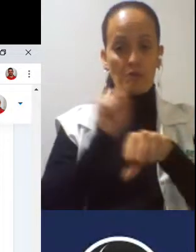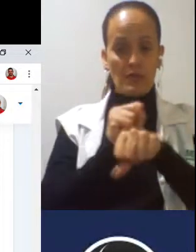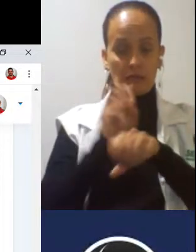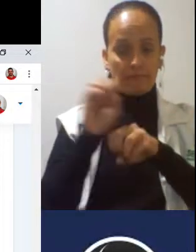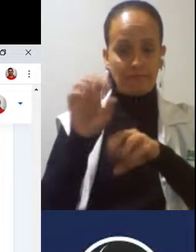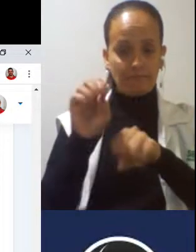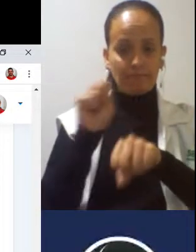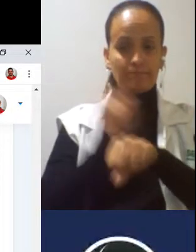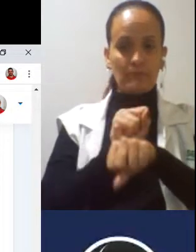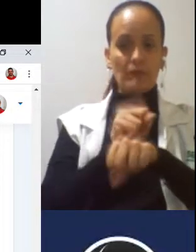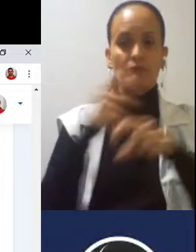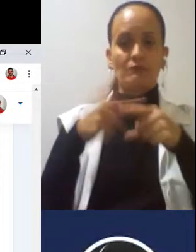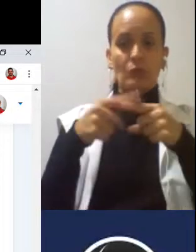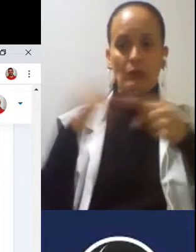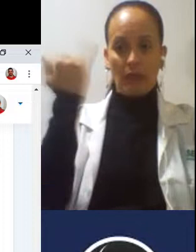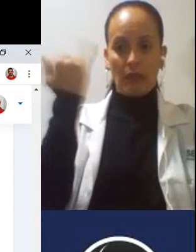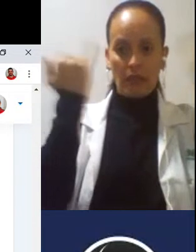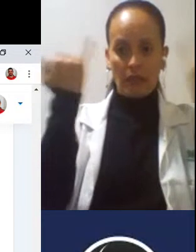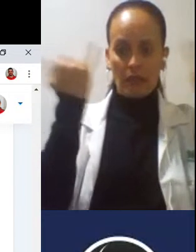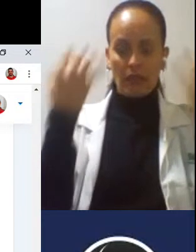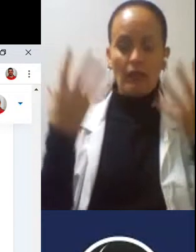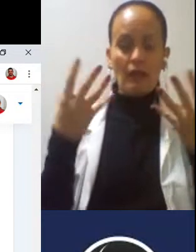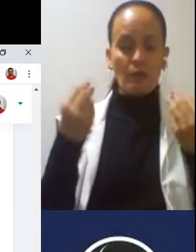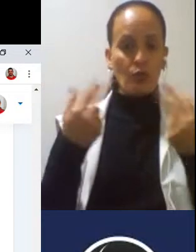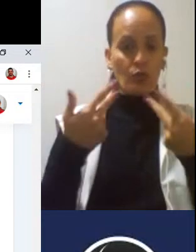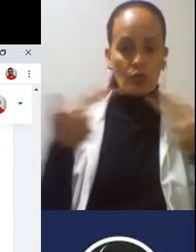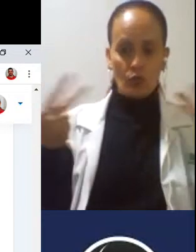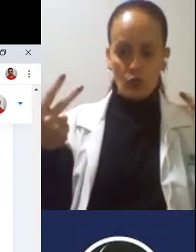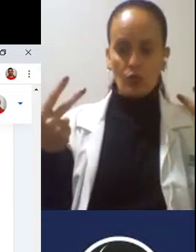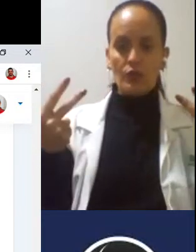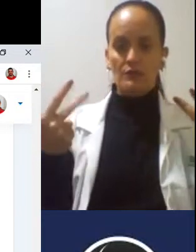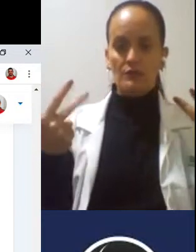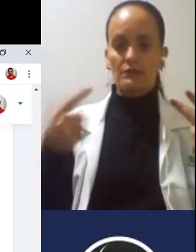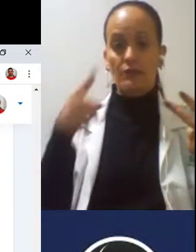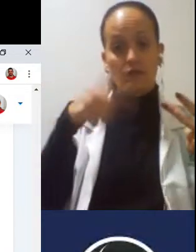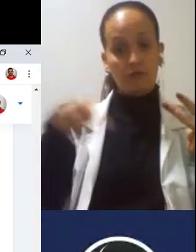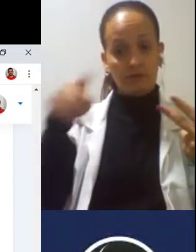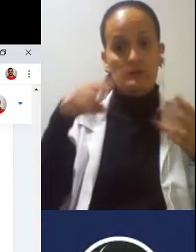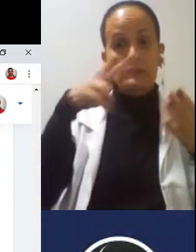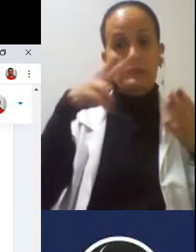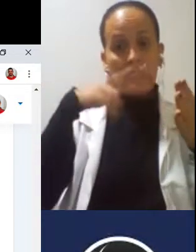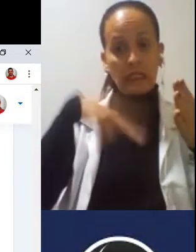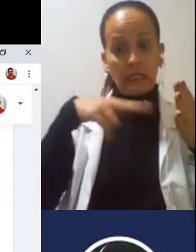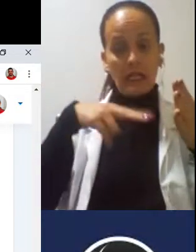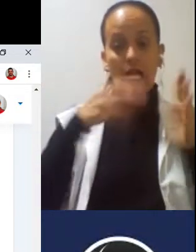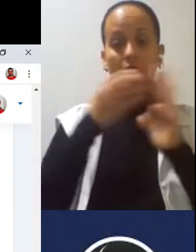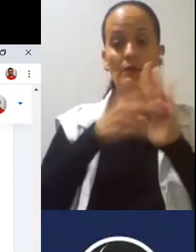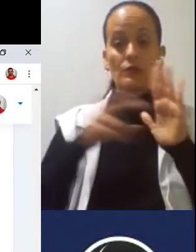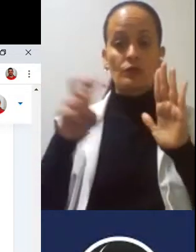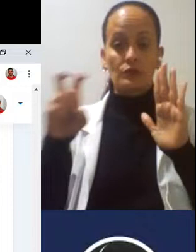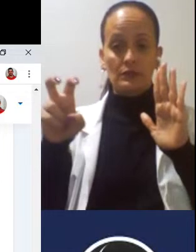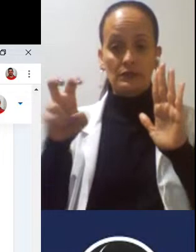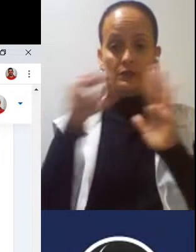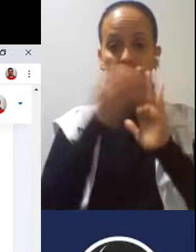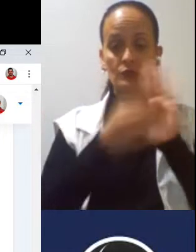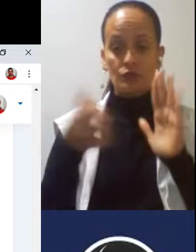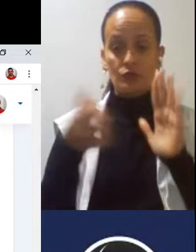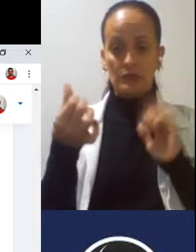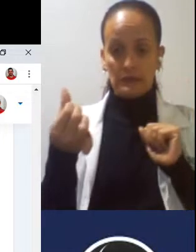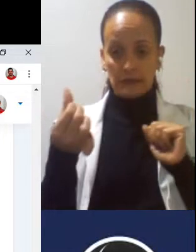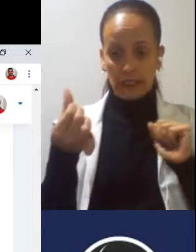aí finalizarem, para vocês darem continuidade, fica aí a leitura dos capítulos 5 e 6, que vai falar de resistência,